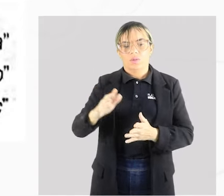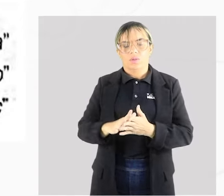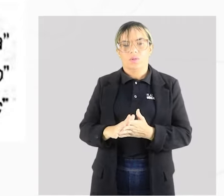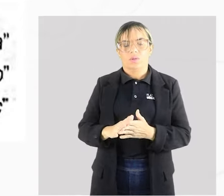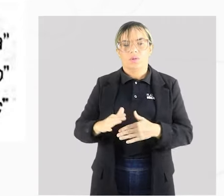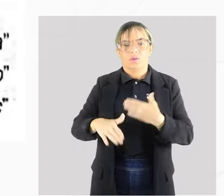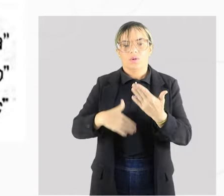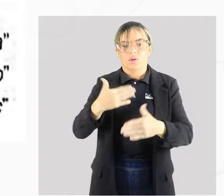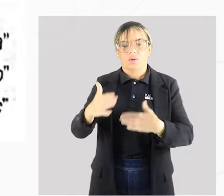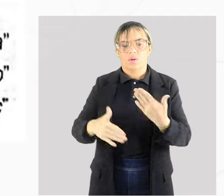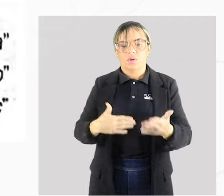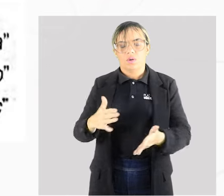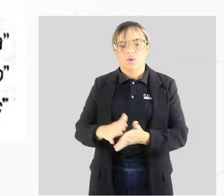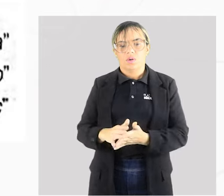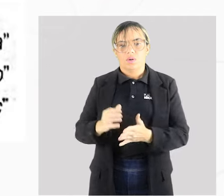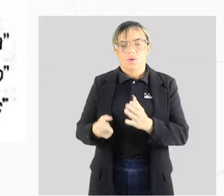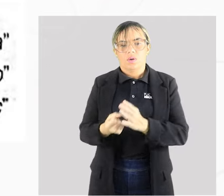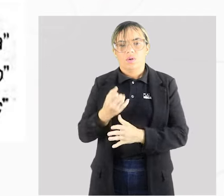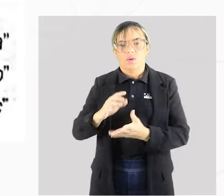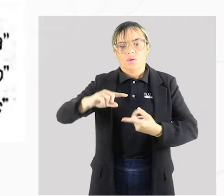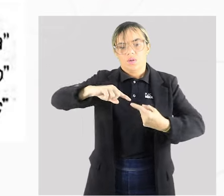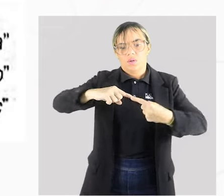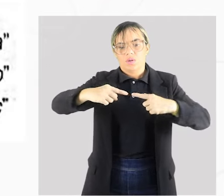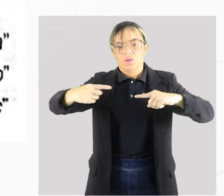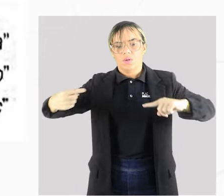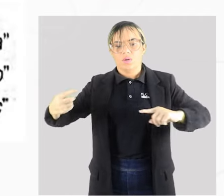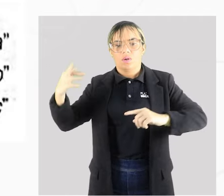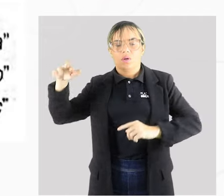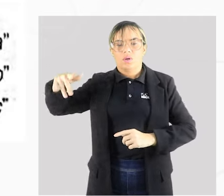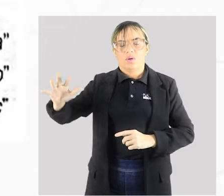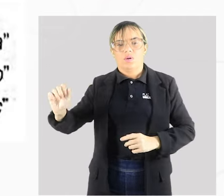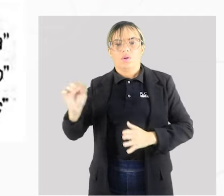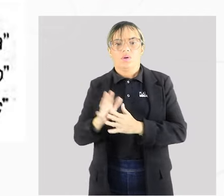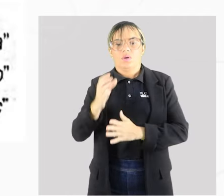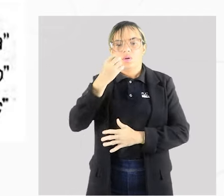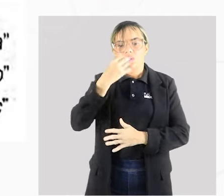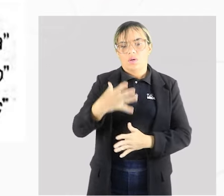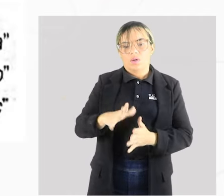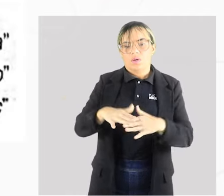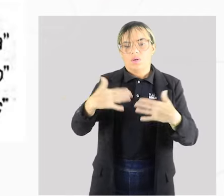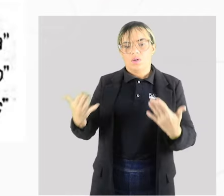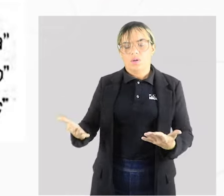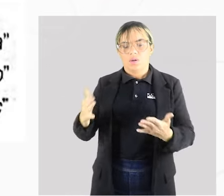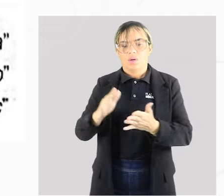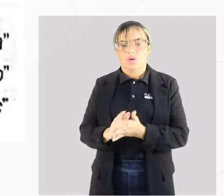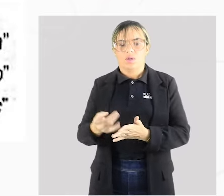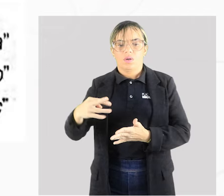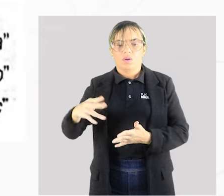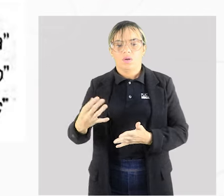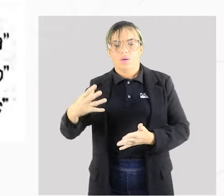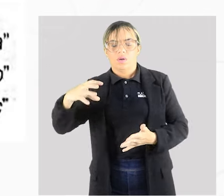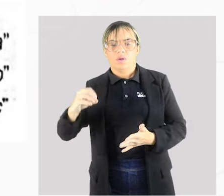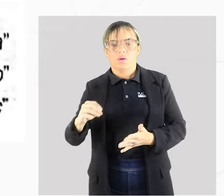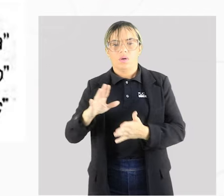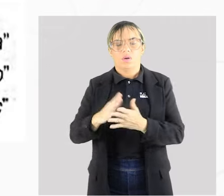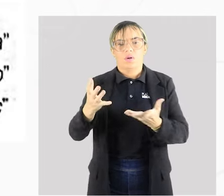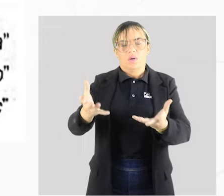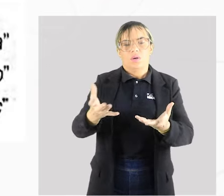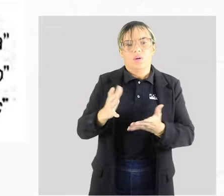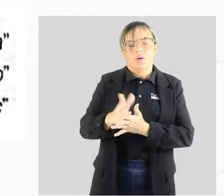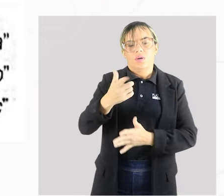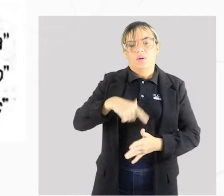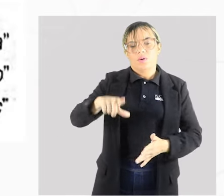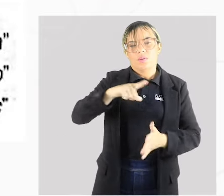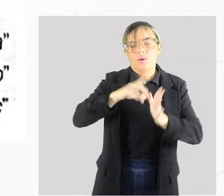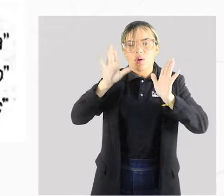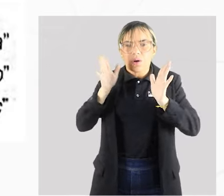tem o processo para a produção do RNA tá bom que é a transcrição e eu queria que você tivesse